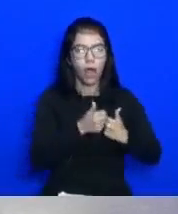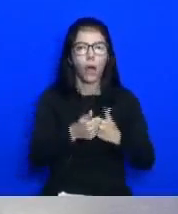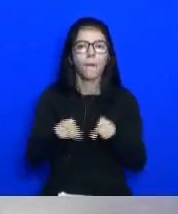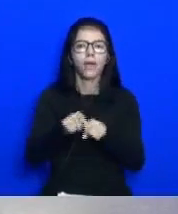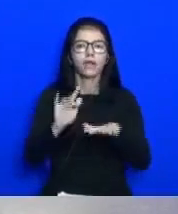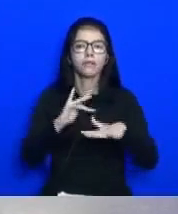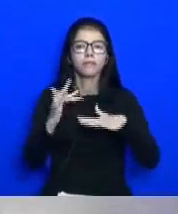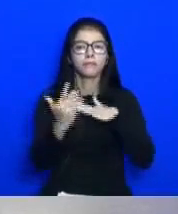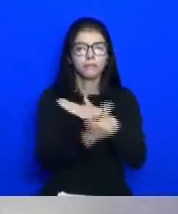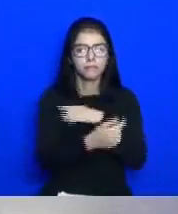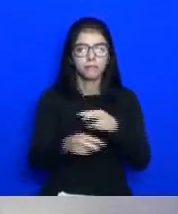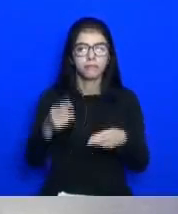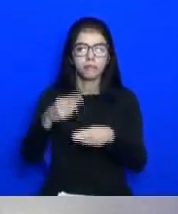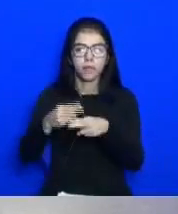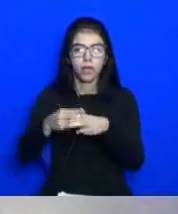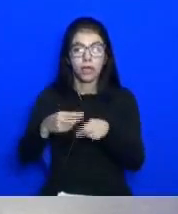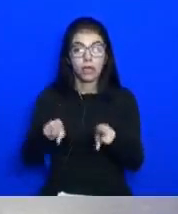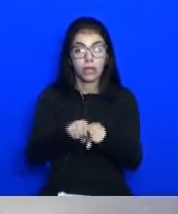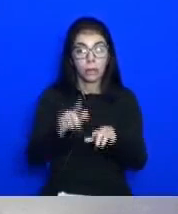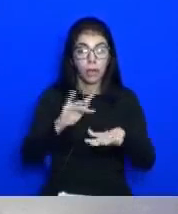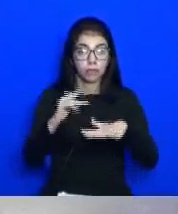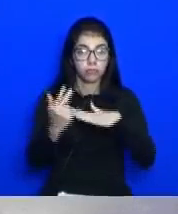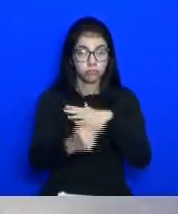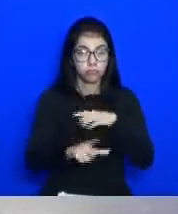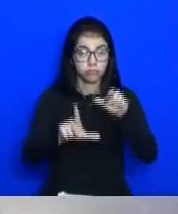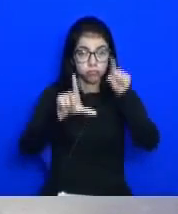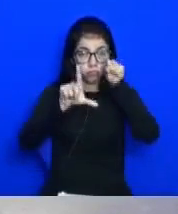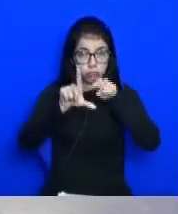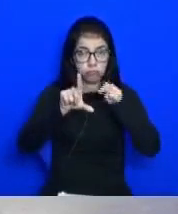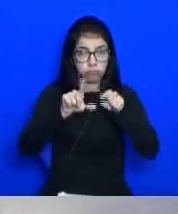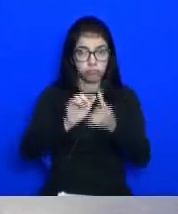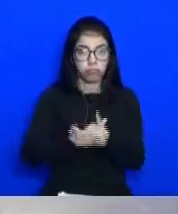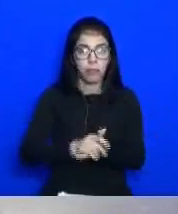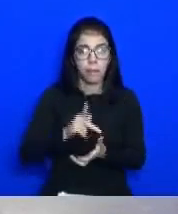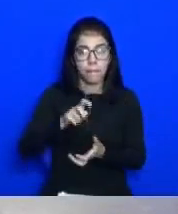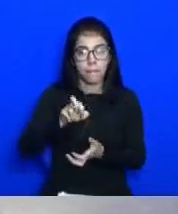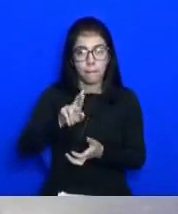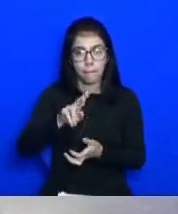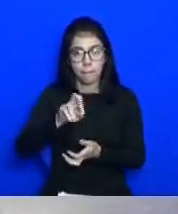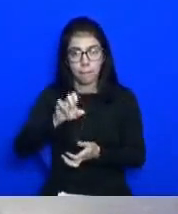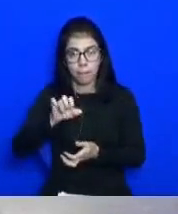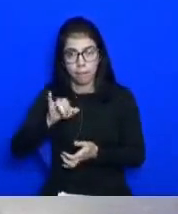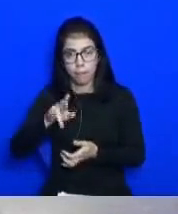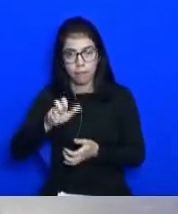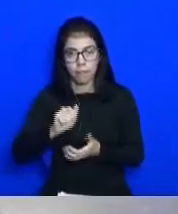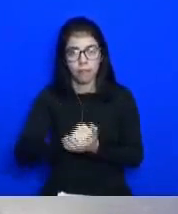redes sociais da Caixa e também da Rede TV com a apresentação de Pereira Júnior. Obrigada por hoje e até amanhã!